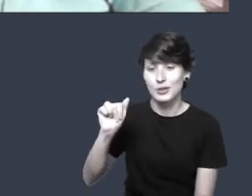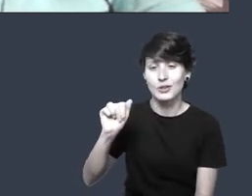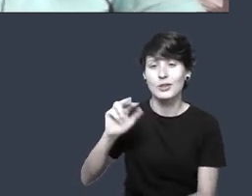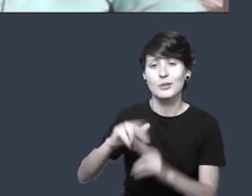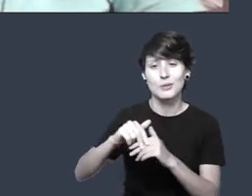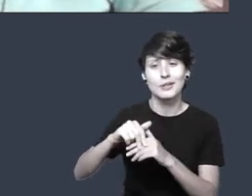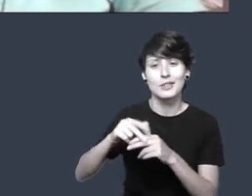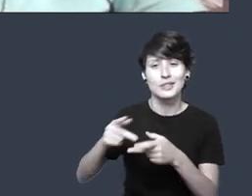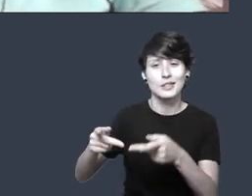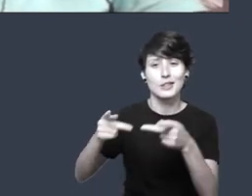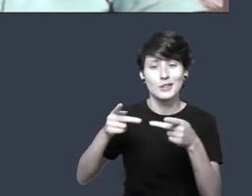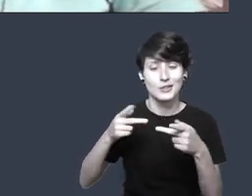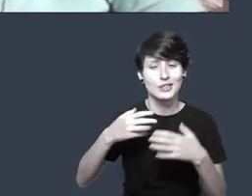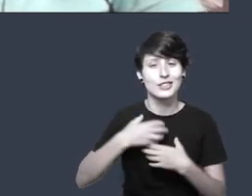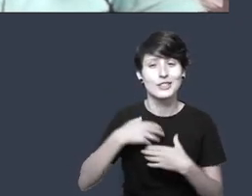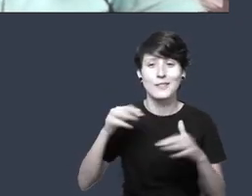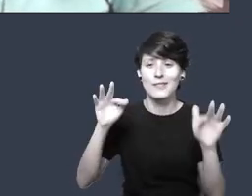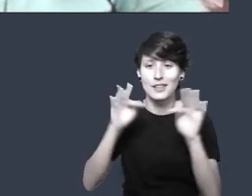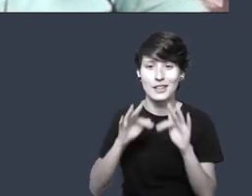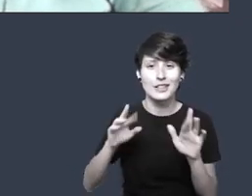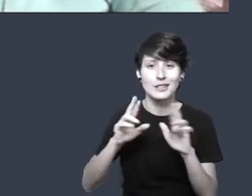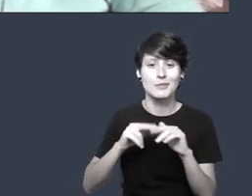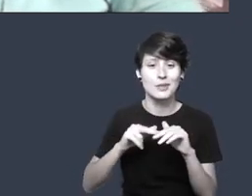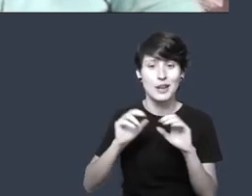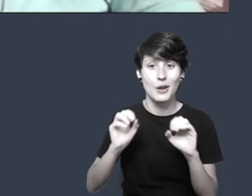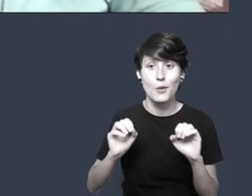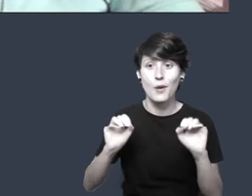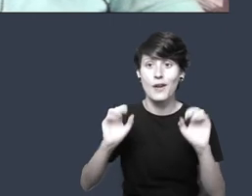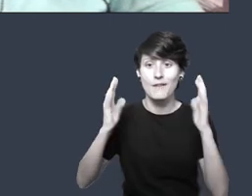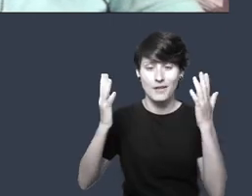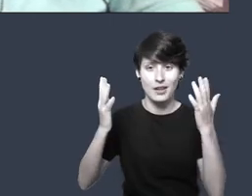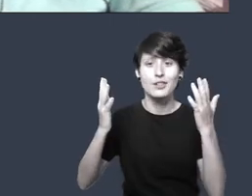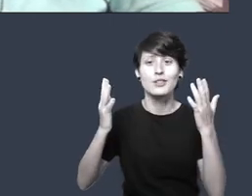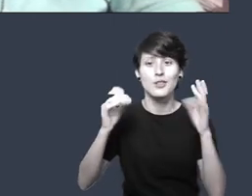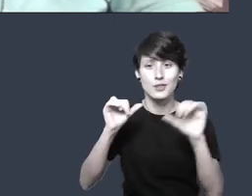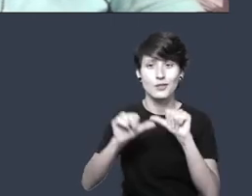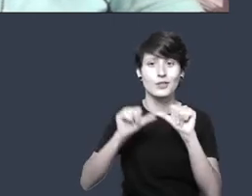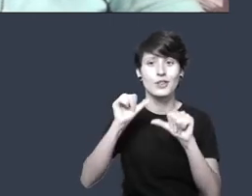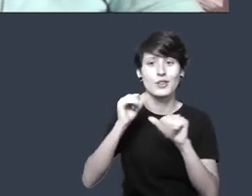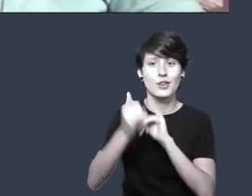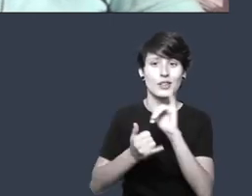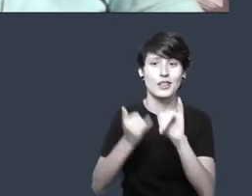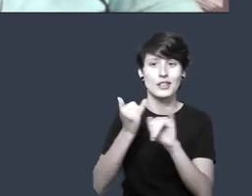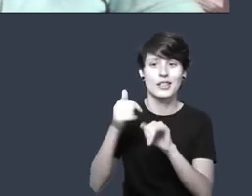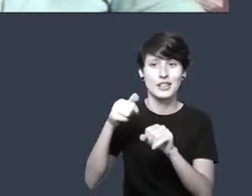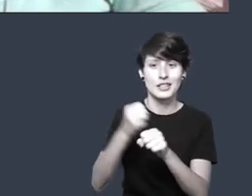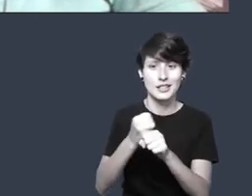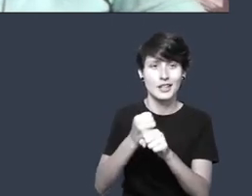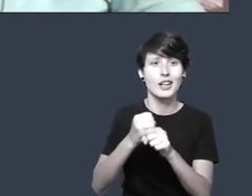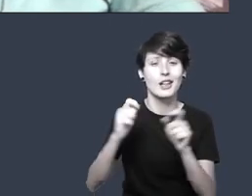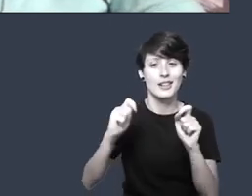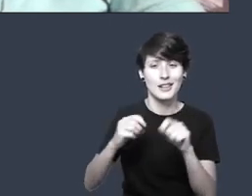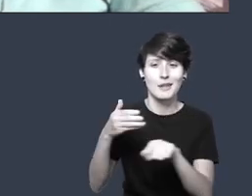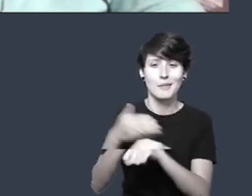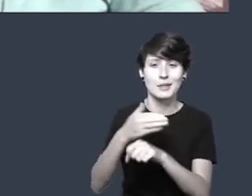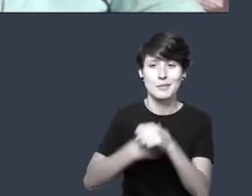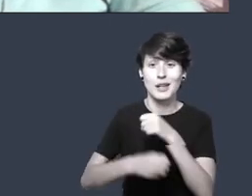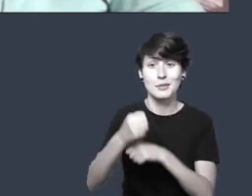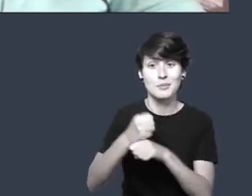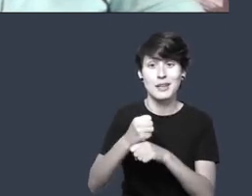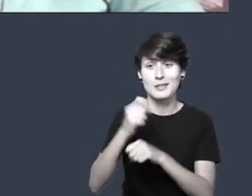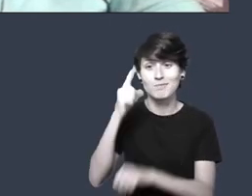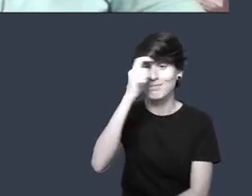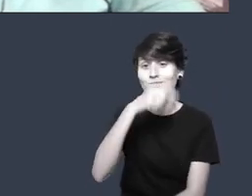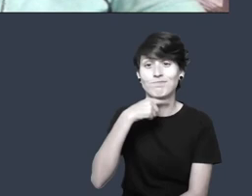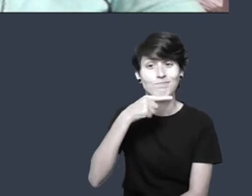por esse convite. Fiquei tão feliz, por um lado, que o evento se tornou online esse ano, porque aí eu podia participar. No passado foi difícil para mim, não